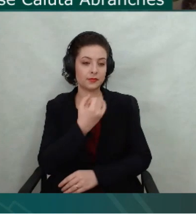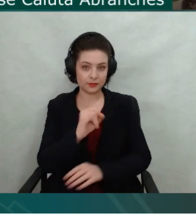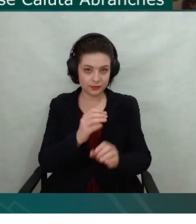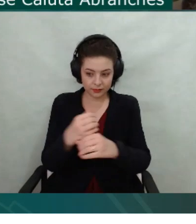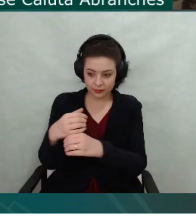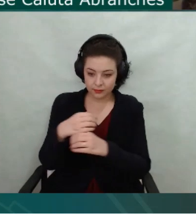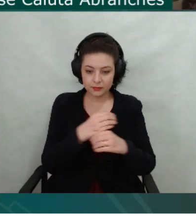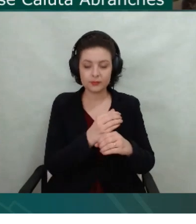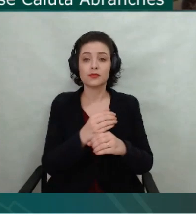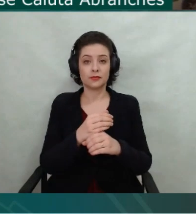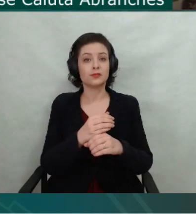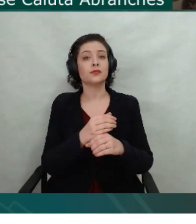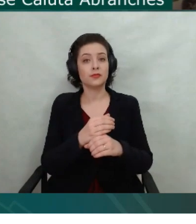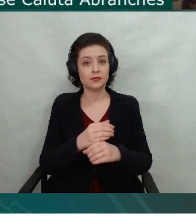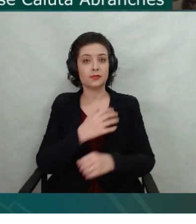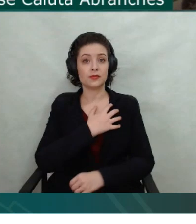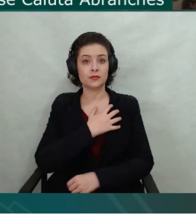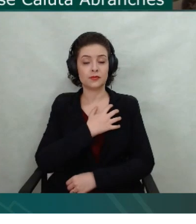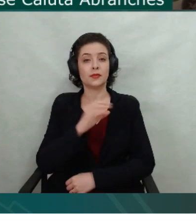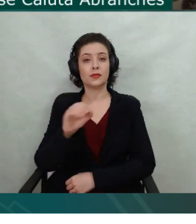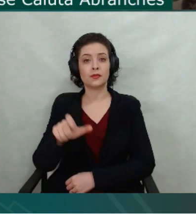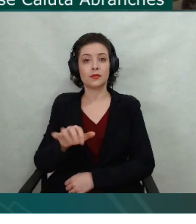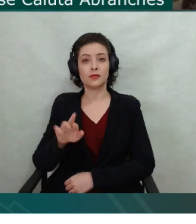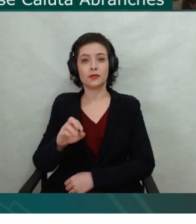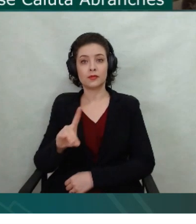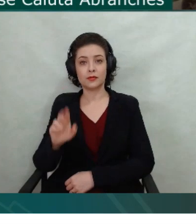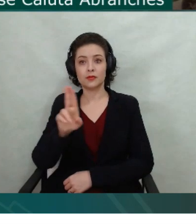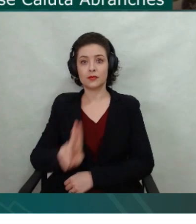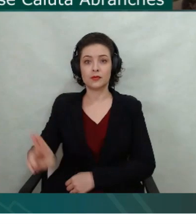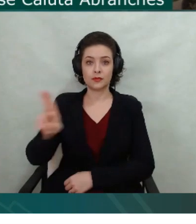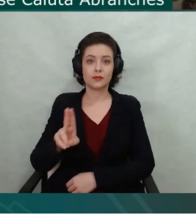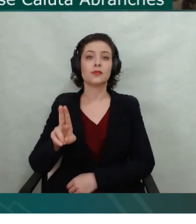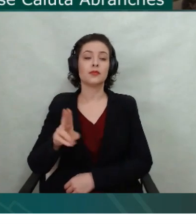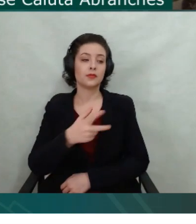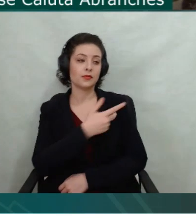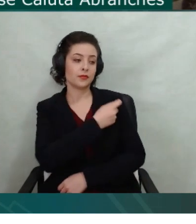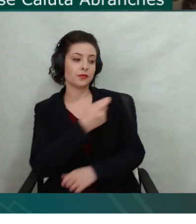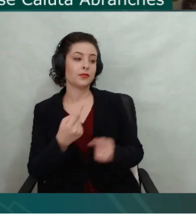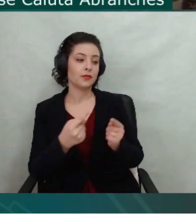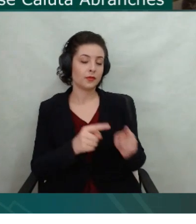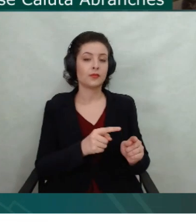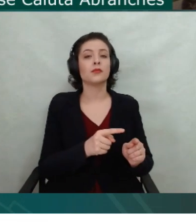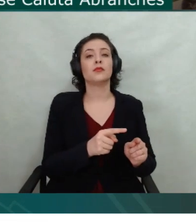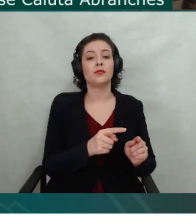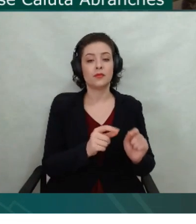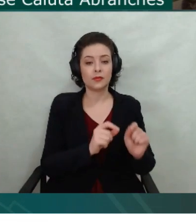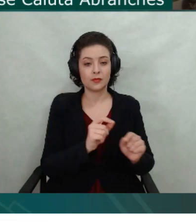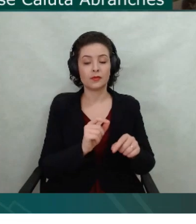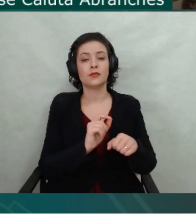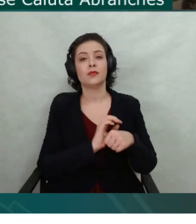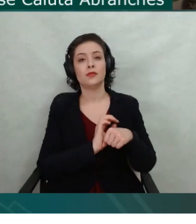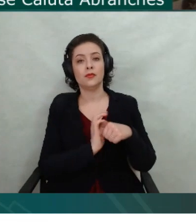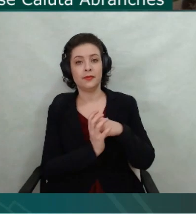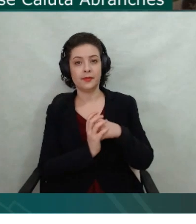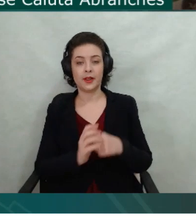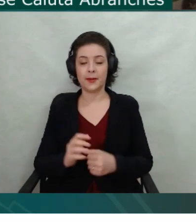Universidade de Oxford contra a Covid-19. Professora Lili, é uma honra, seja